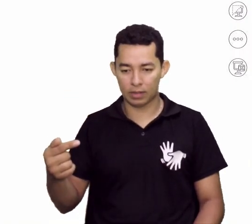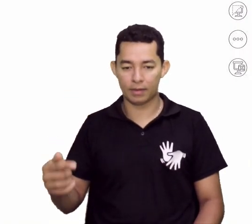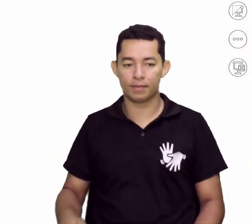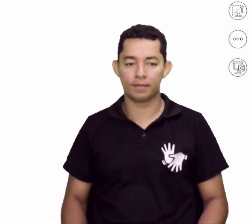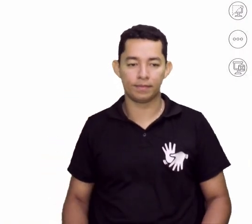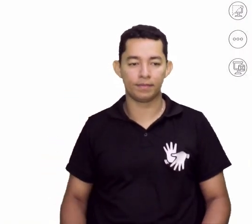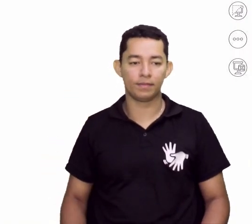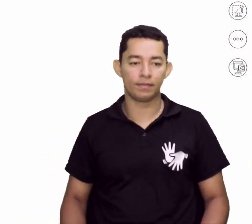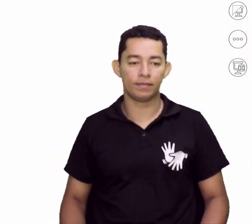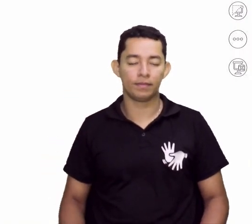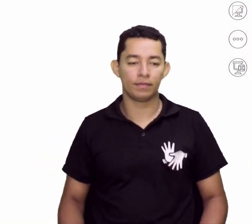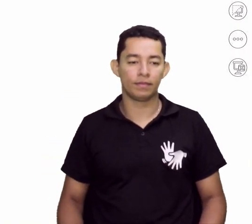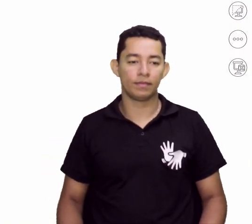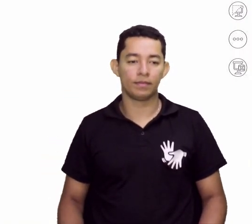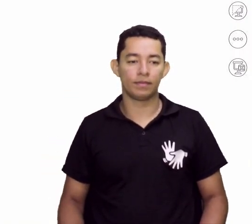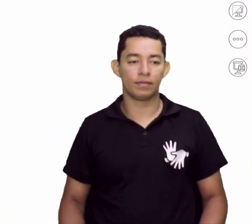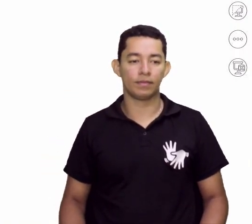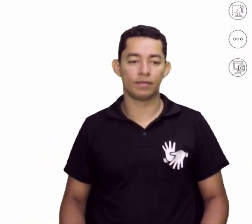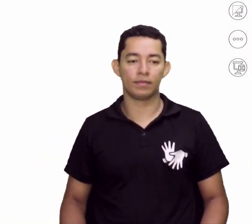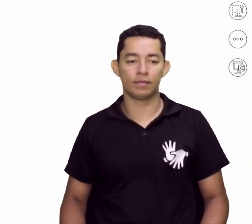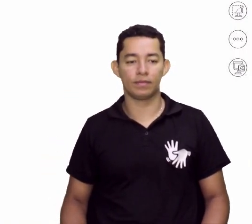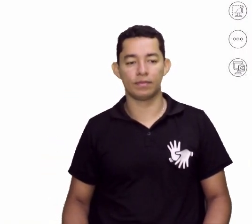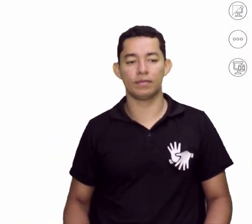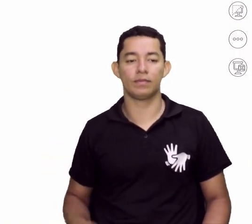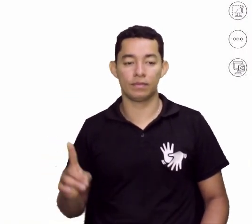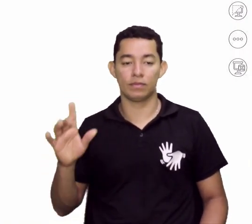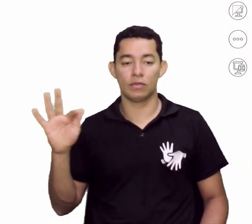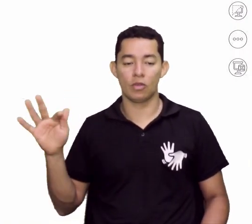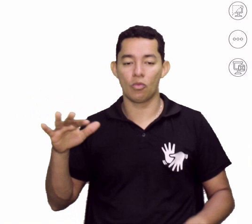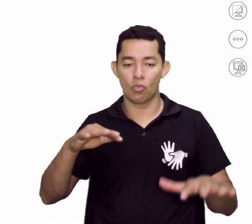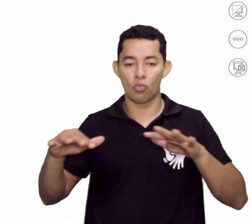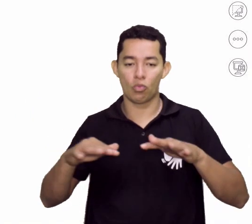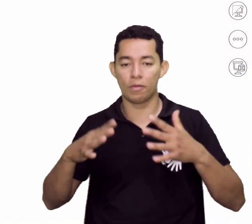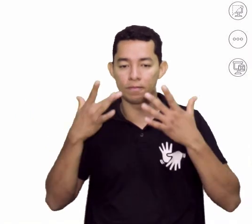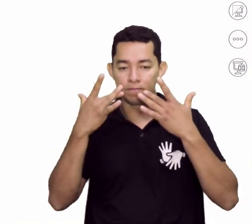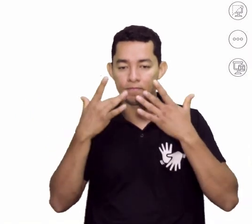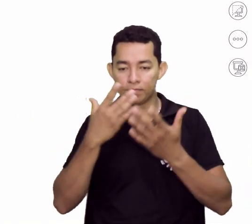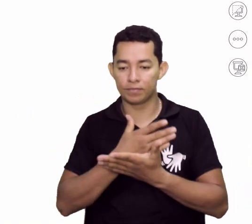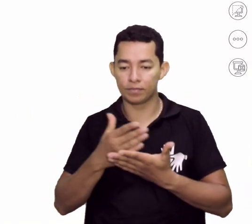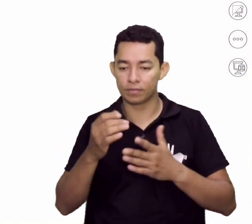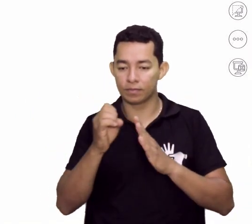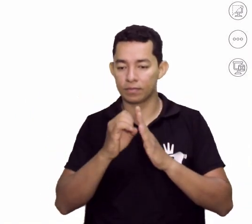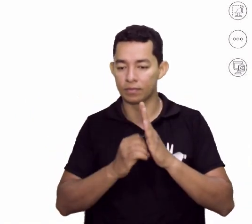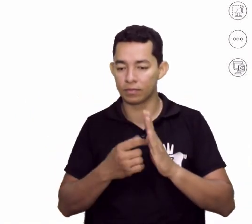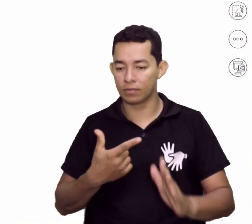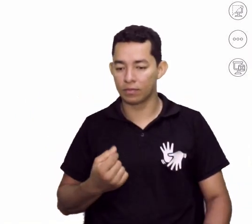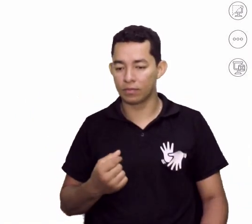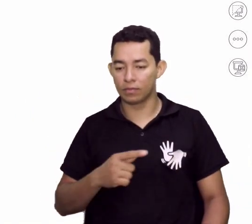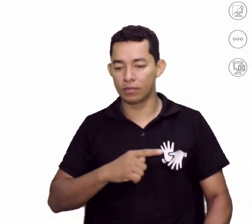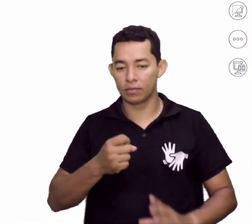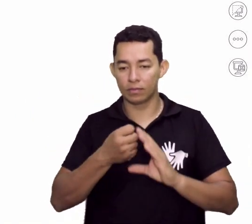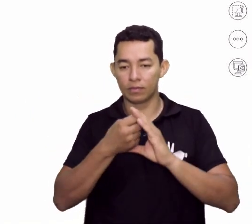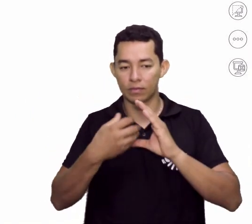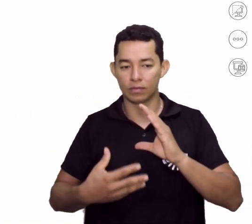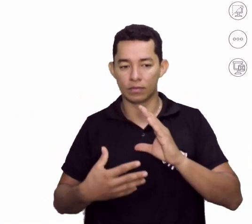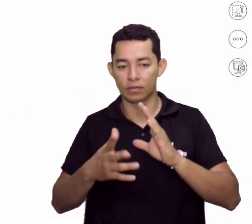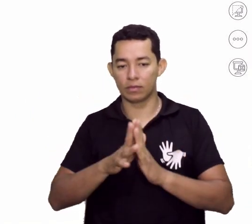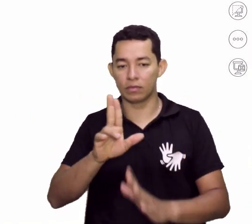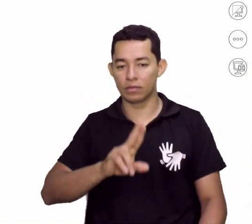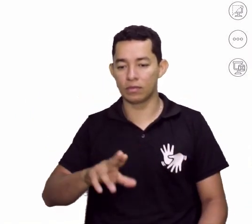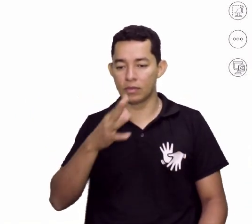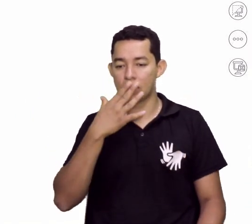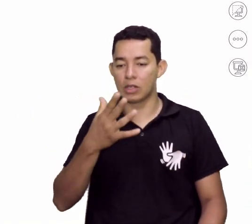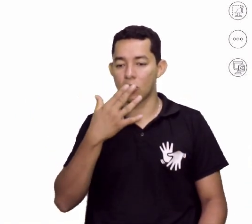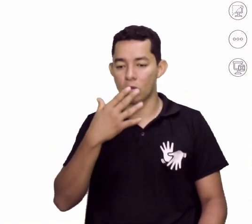2017. O fauvismo, o movimento artístico do início do século XX, é caracterizado pelo uso de